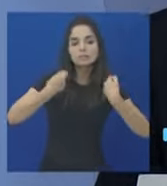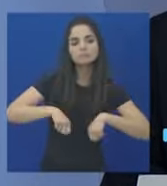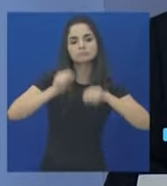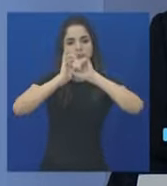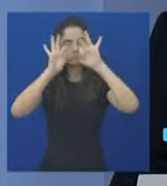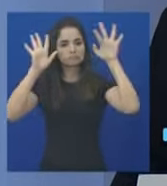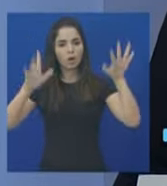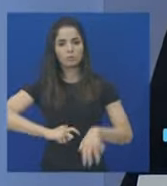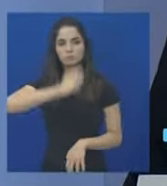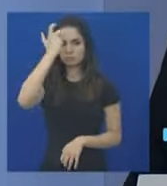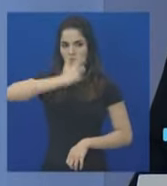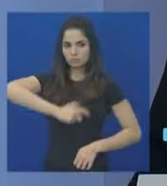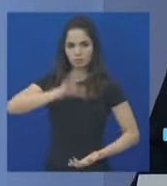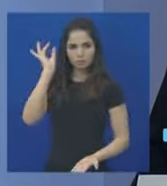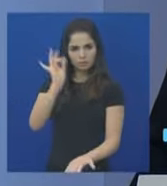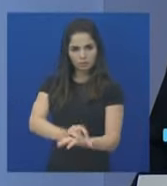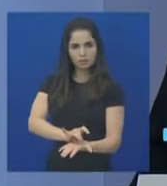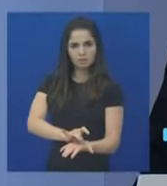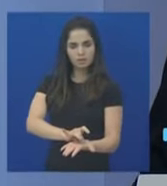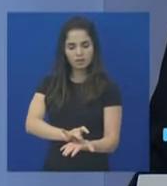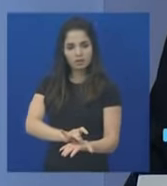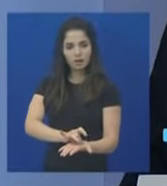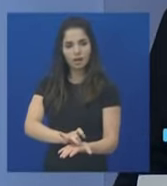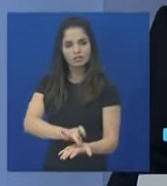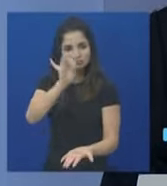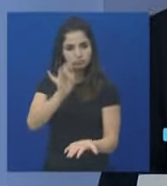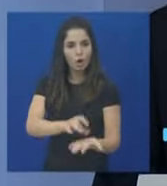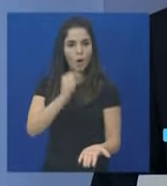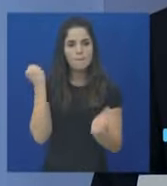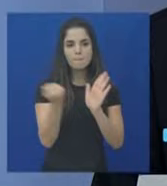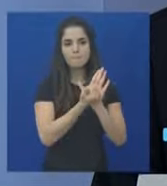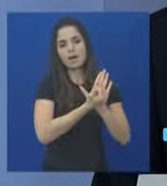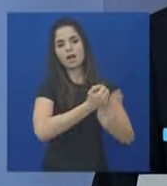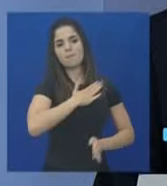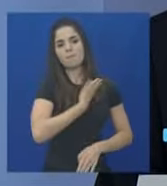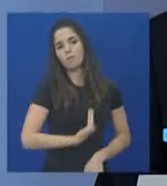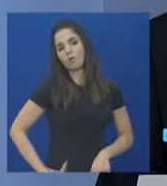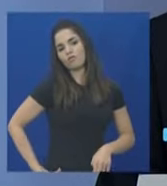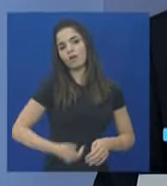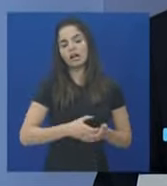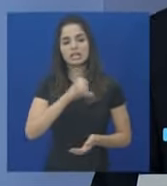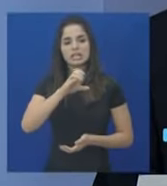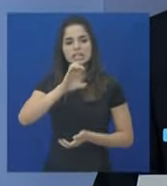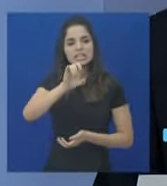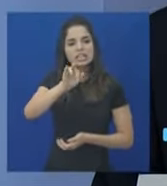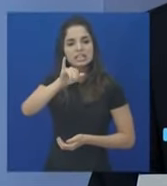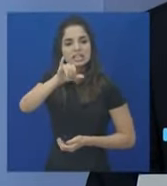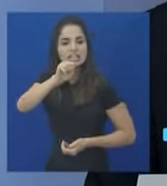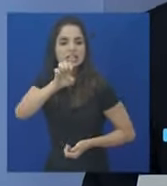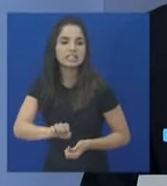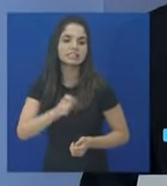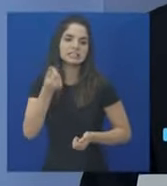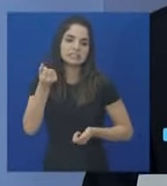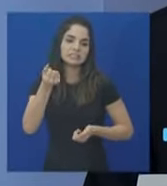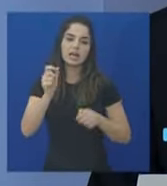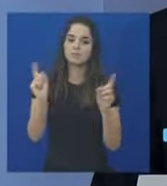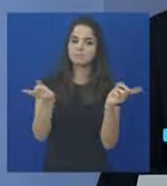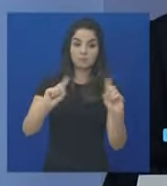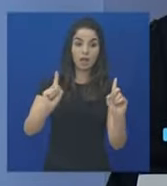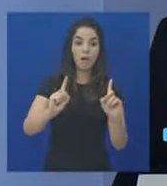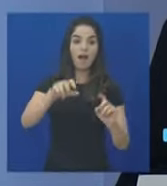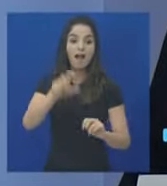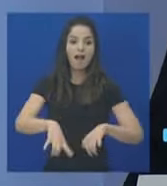A honestidade deve ser o marco desse novo governo. A nossa crise não é uma crise financeira, é uma crise ética,